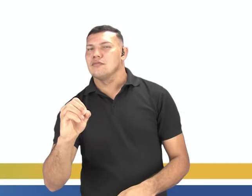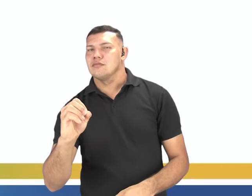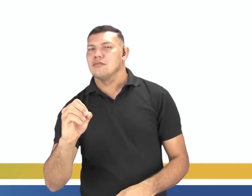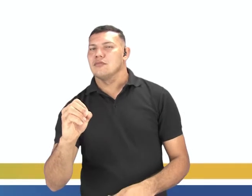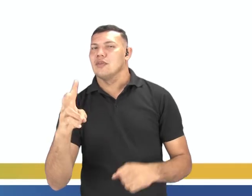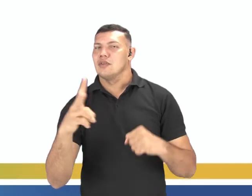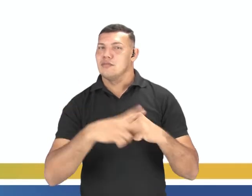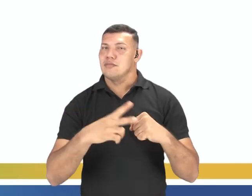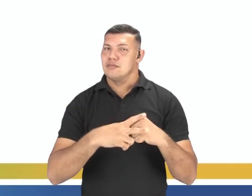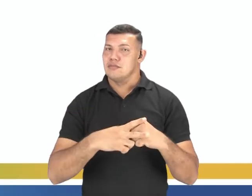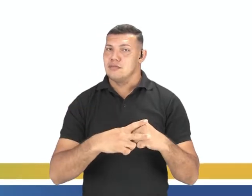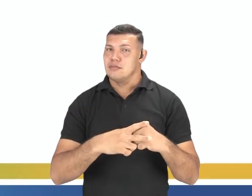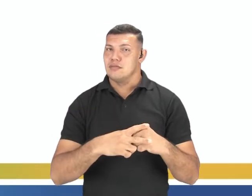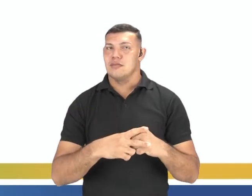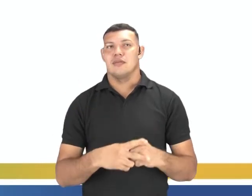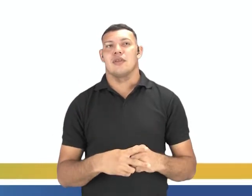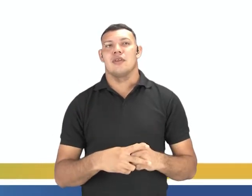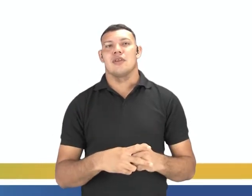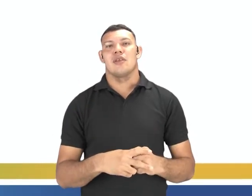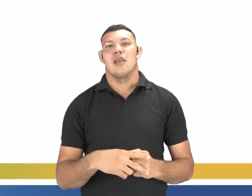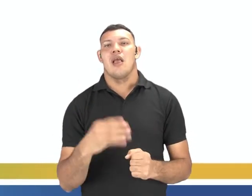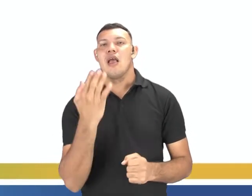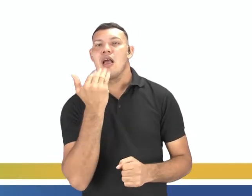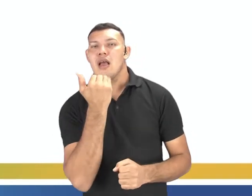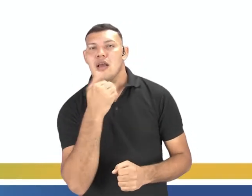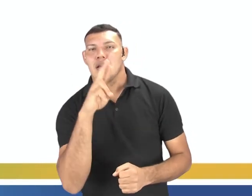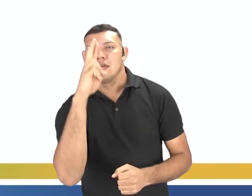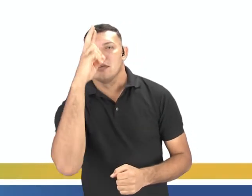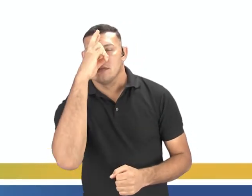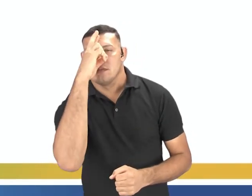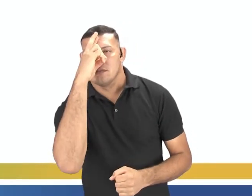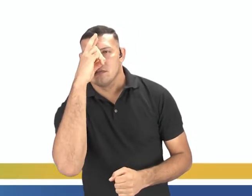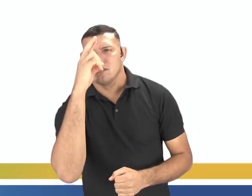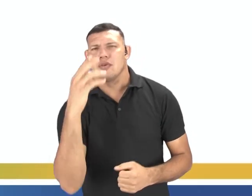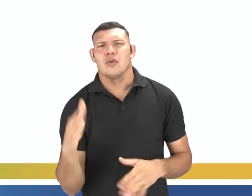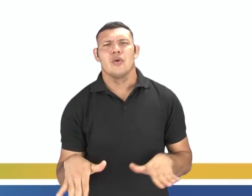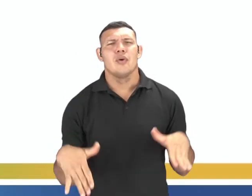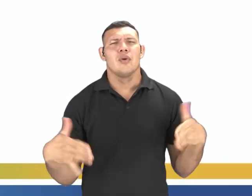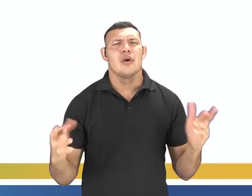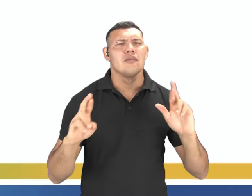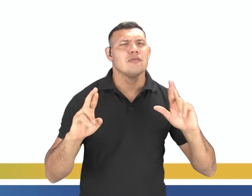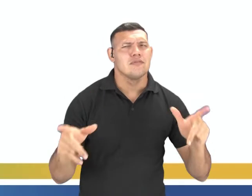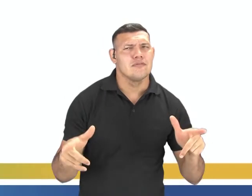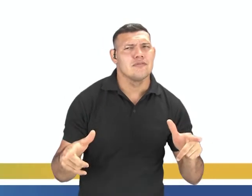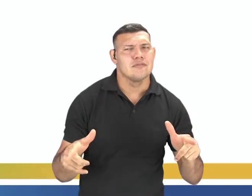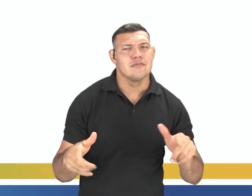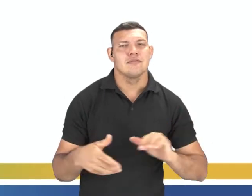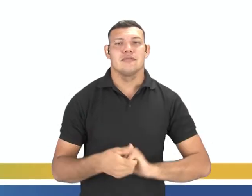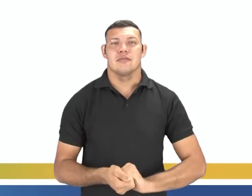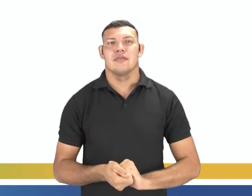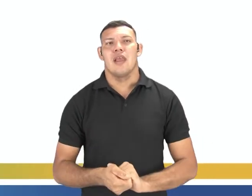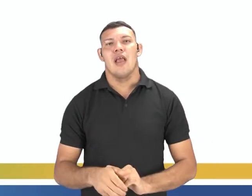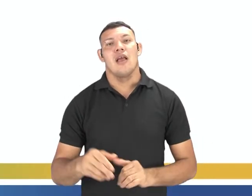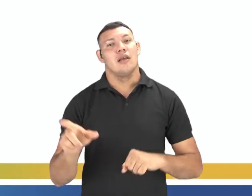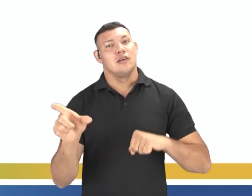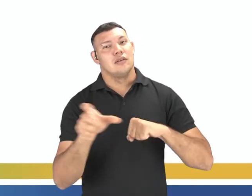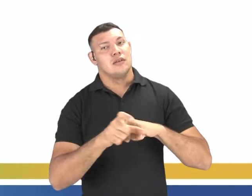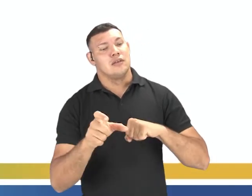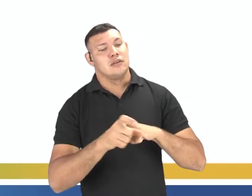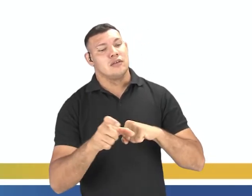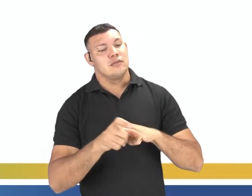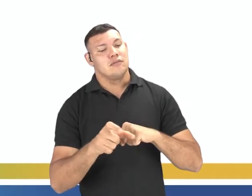conjugado. Almoço e almoço. Almoço é o substantivo,